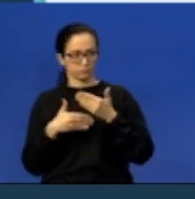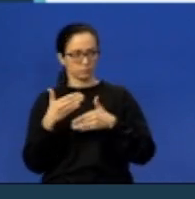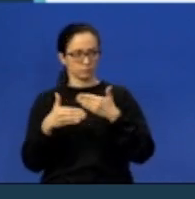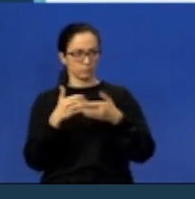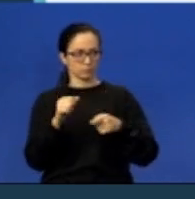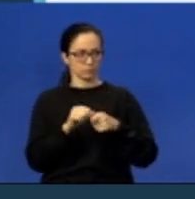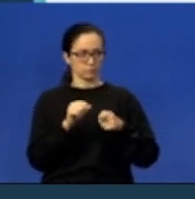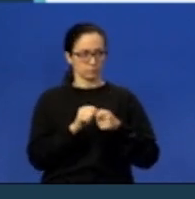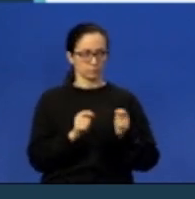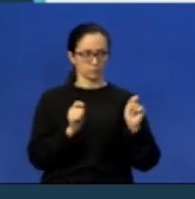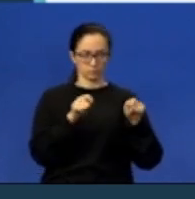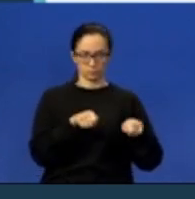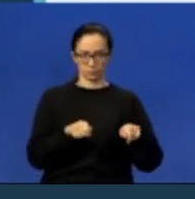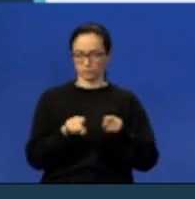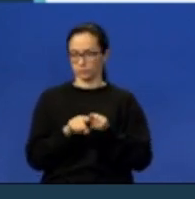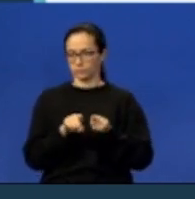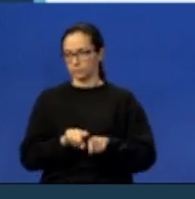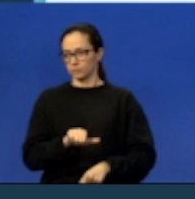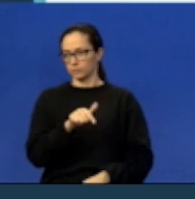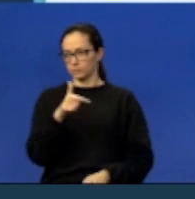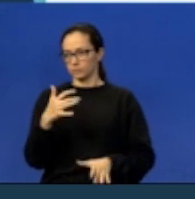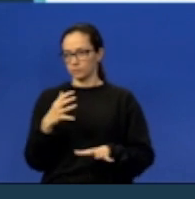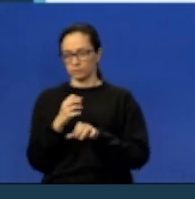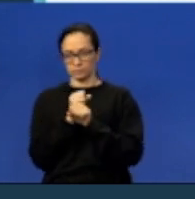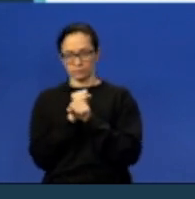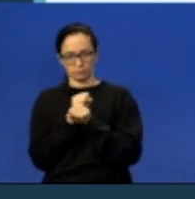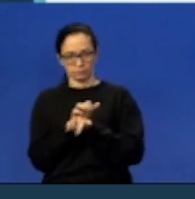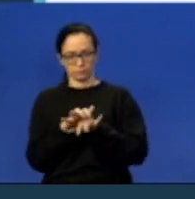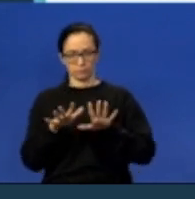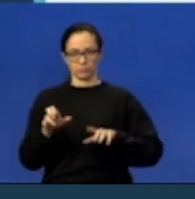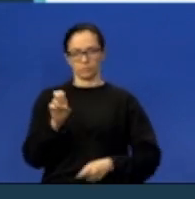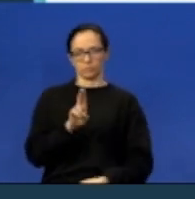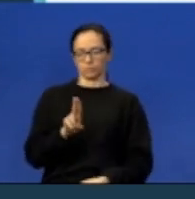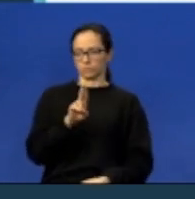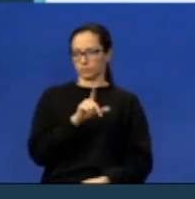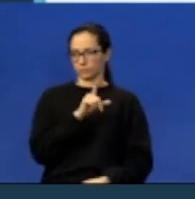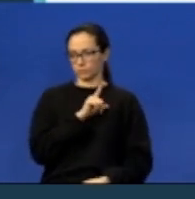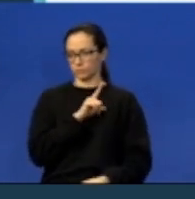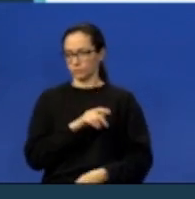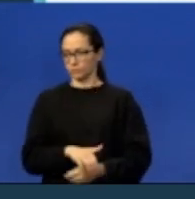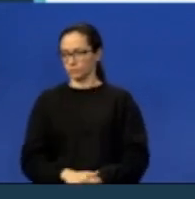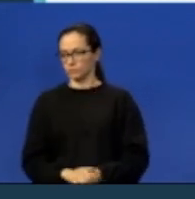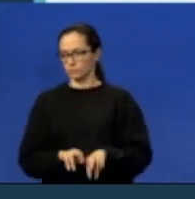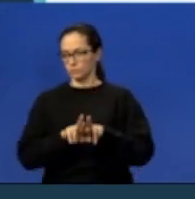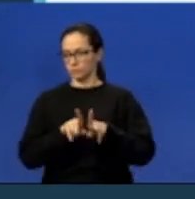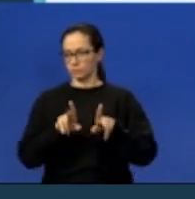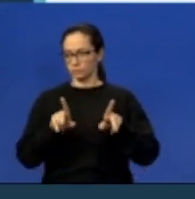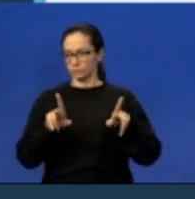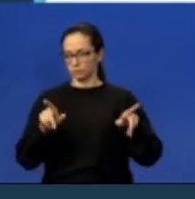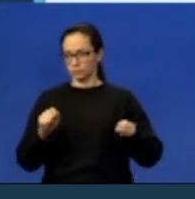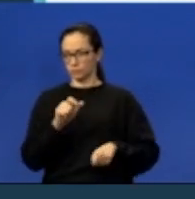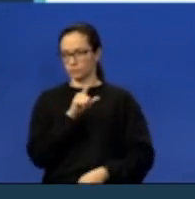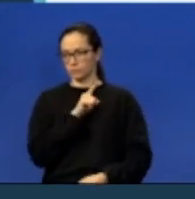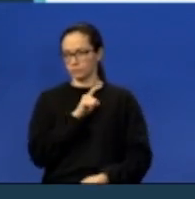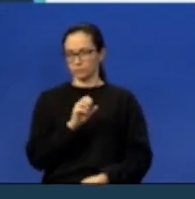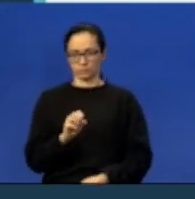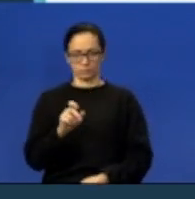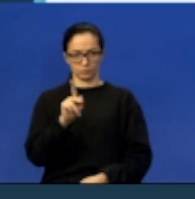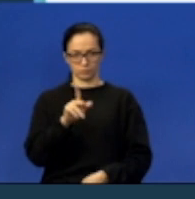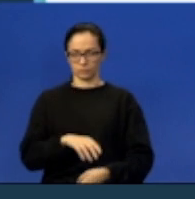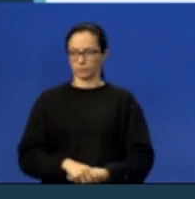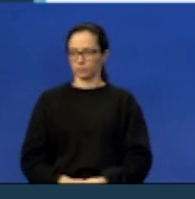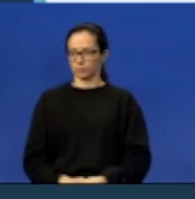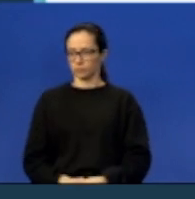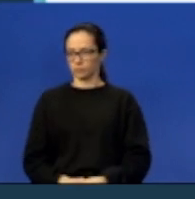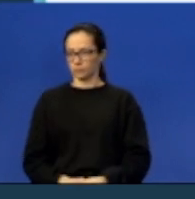extrasistolias ventriculares, as extrasistolias supraventriculares, as assistolias, os flúteres atriais, a